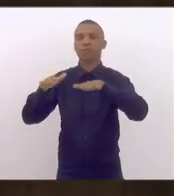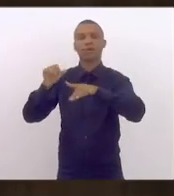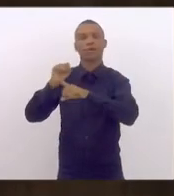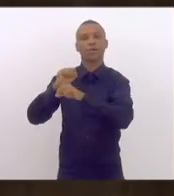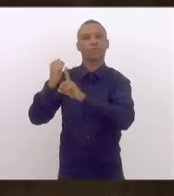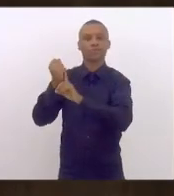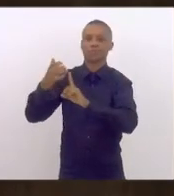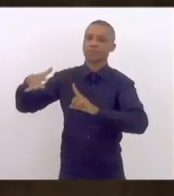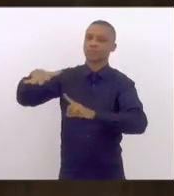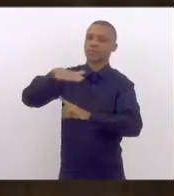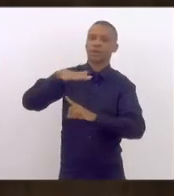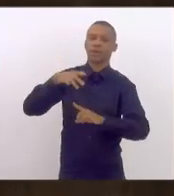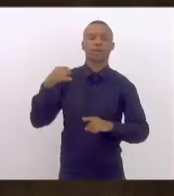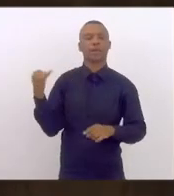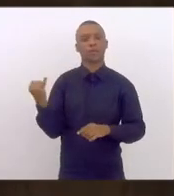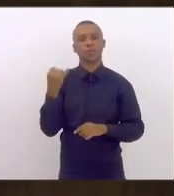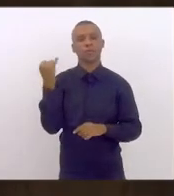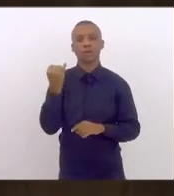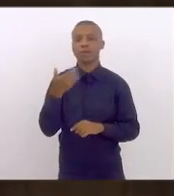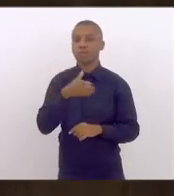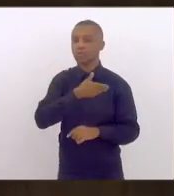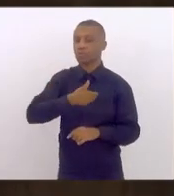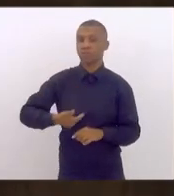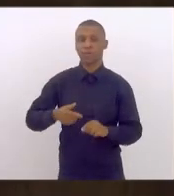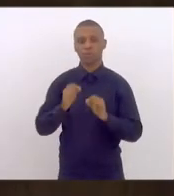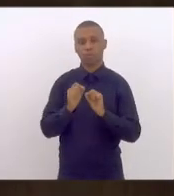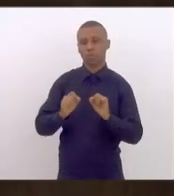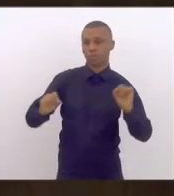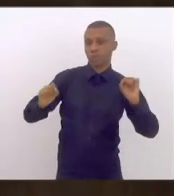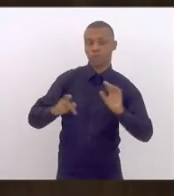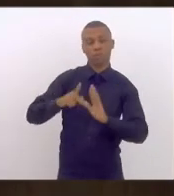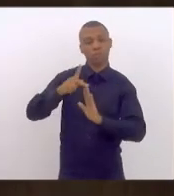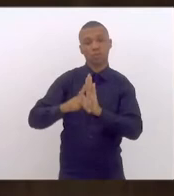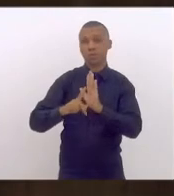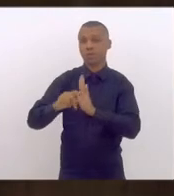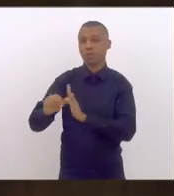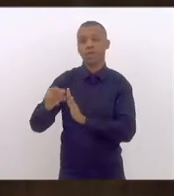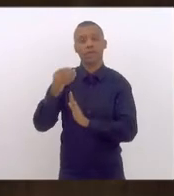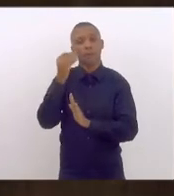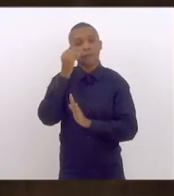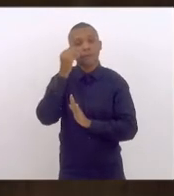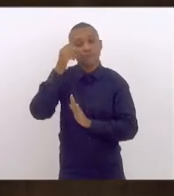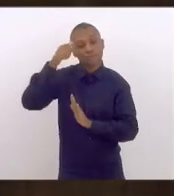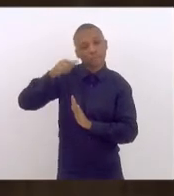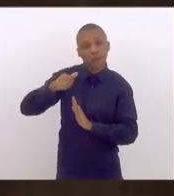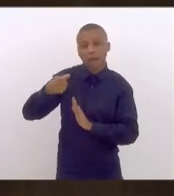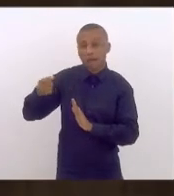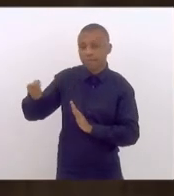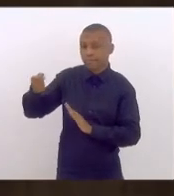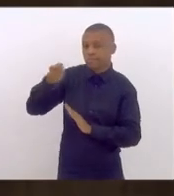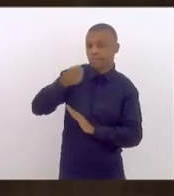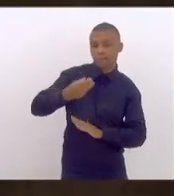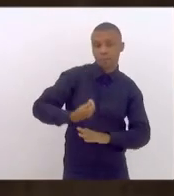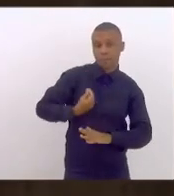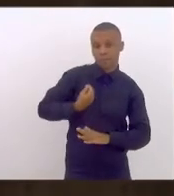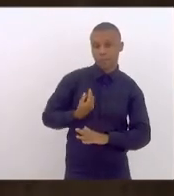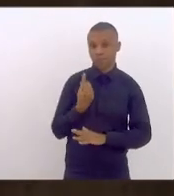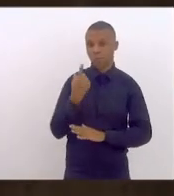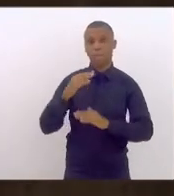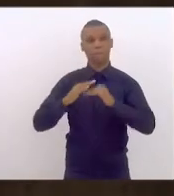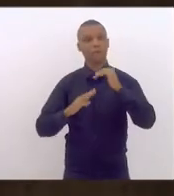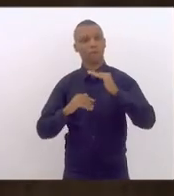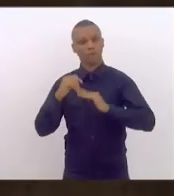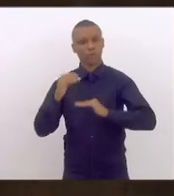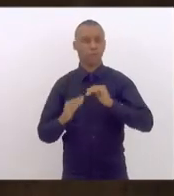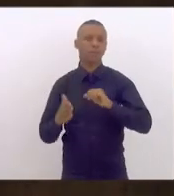importante no nosso estado é o Projeto prever a presença de um profissional que ele